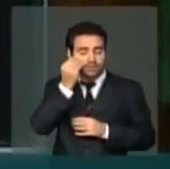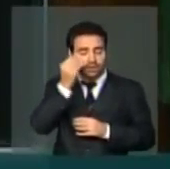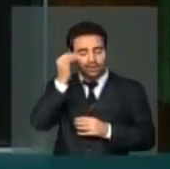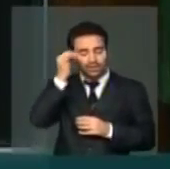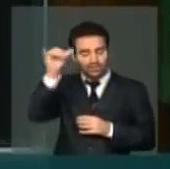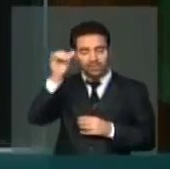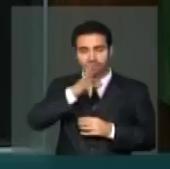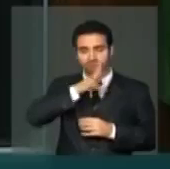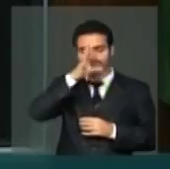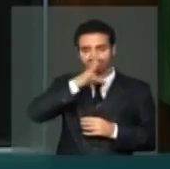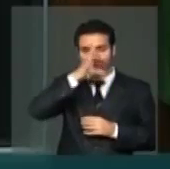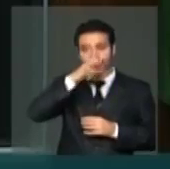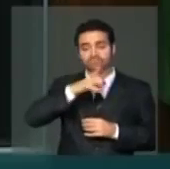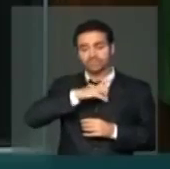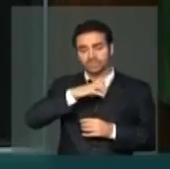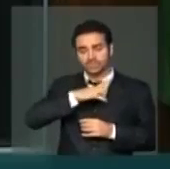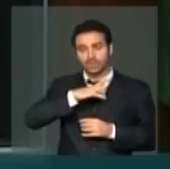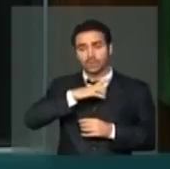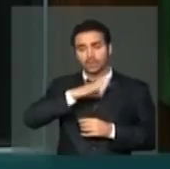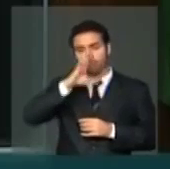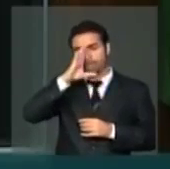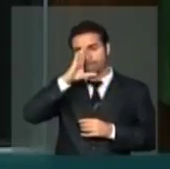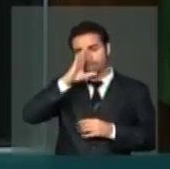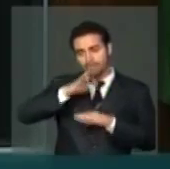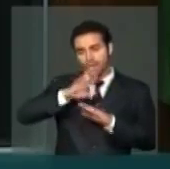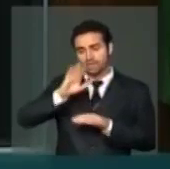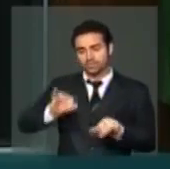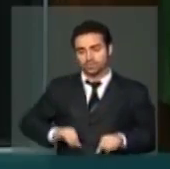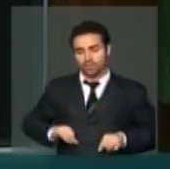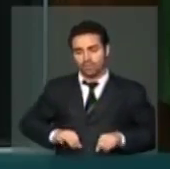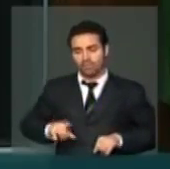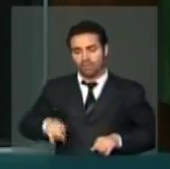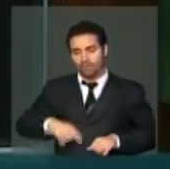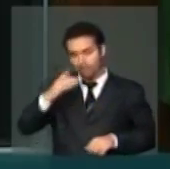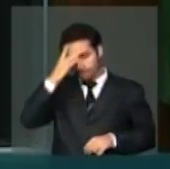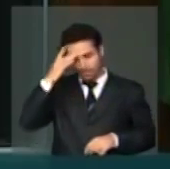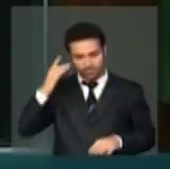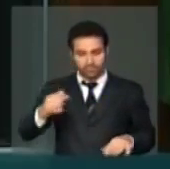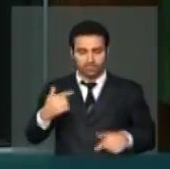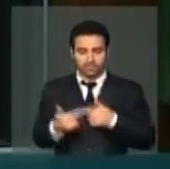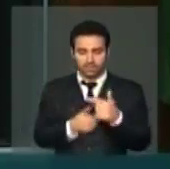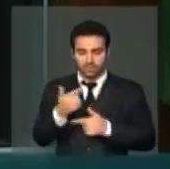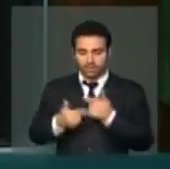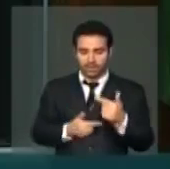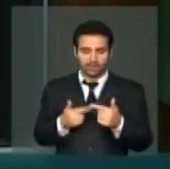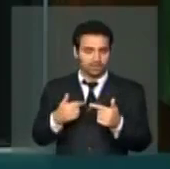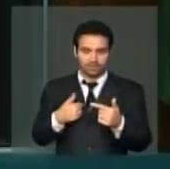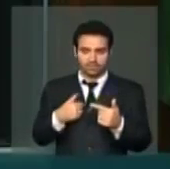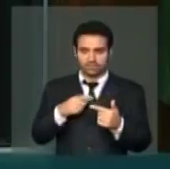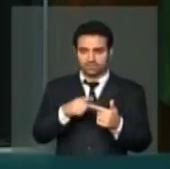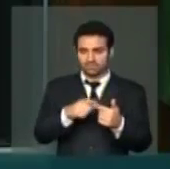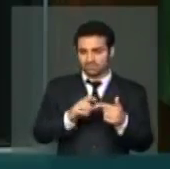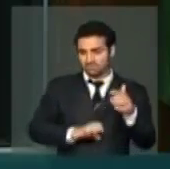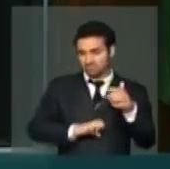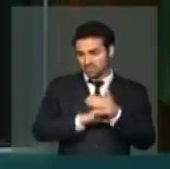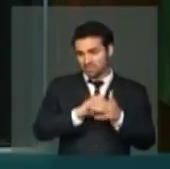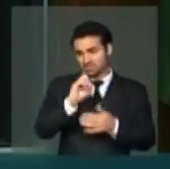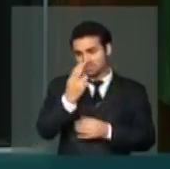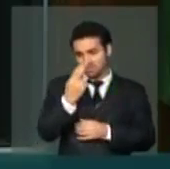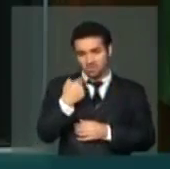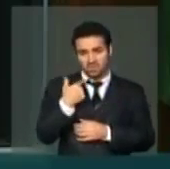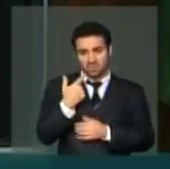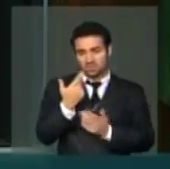de uma conta que vem recaindo mais sobre os ombros dos trabalhadores do que do capital financeiro e dos empresários.